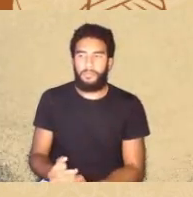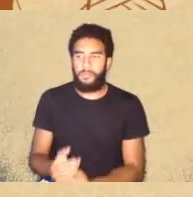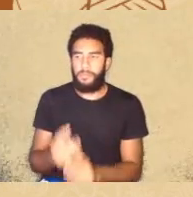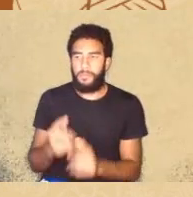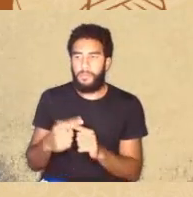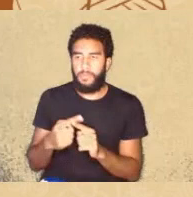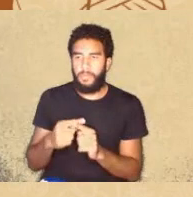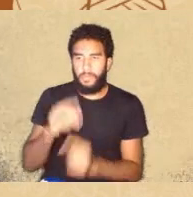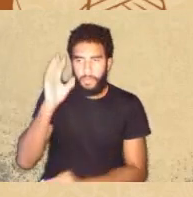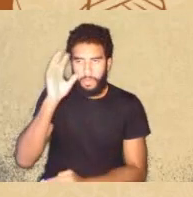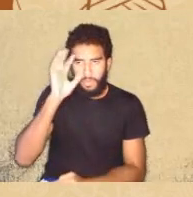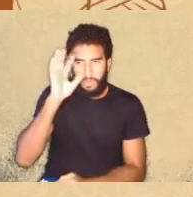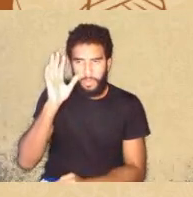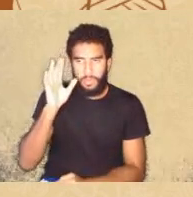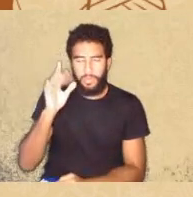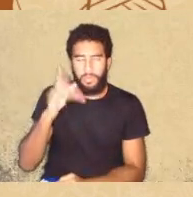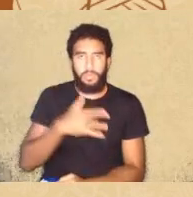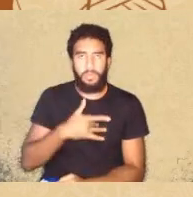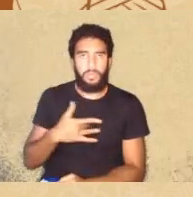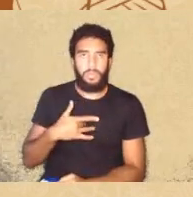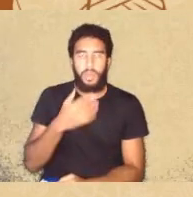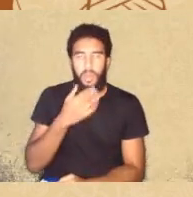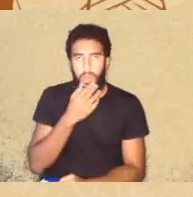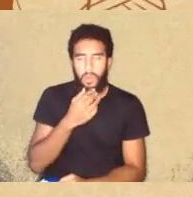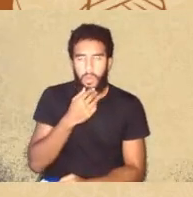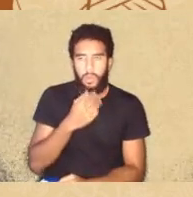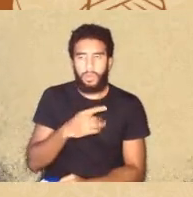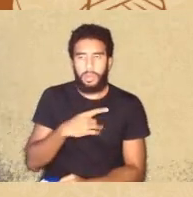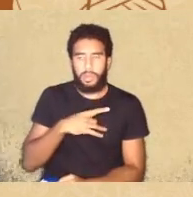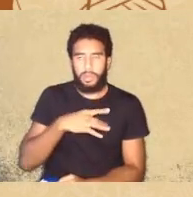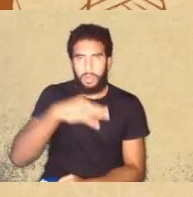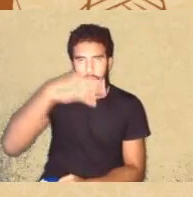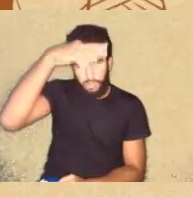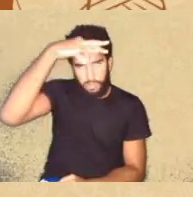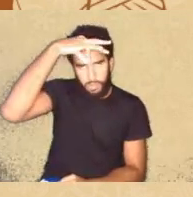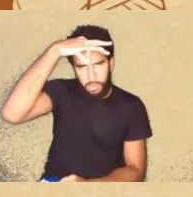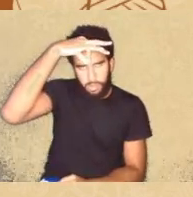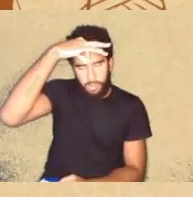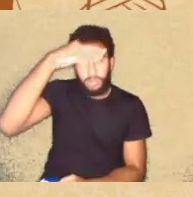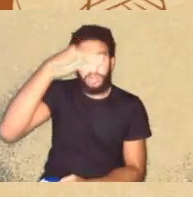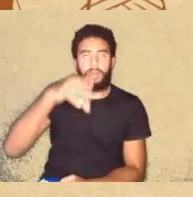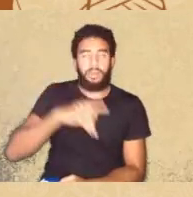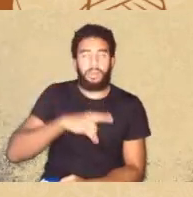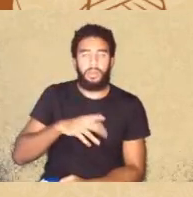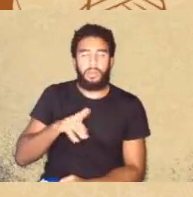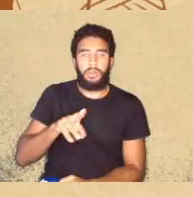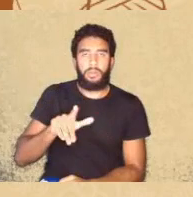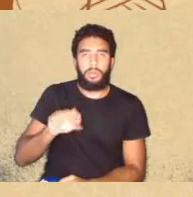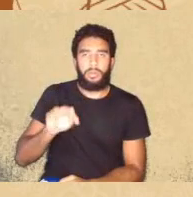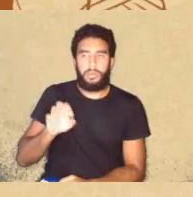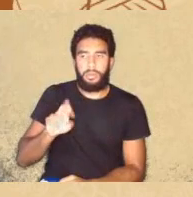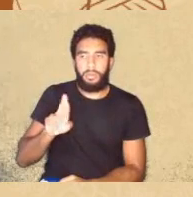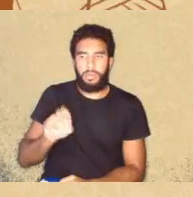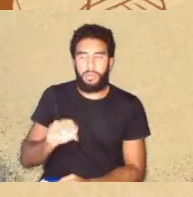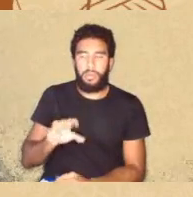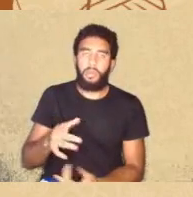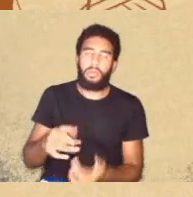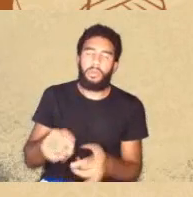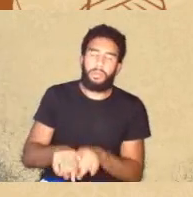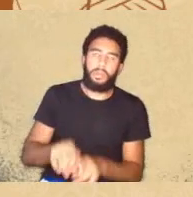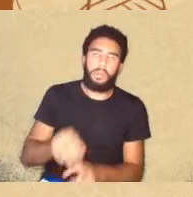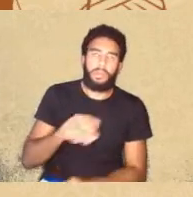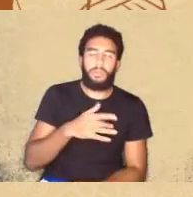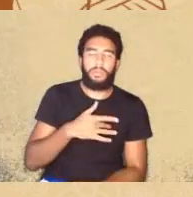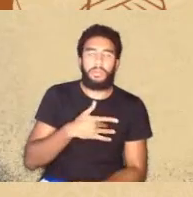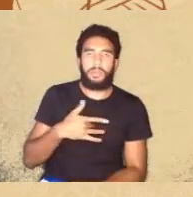homem com vagina, por exemplo, do homem com útero, e da saúde da mulher com pênis, da mulher com